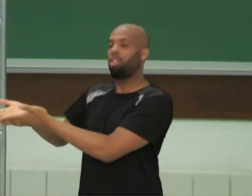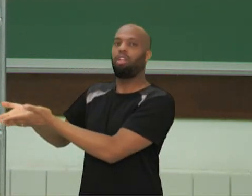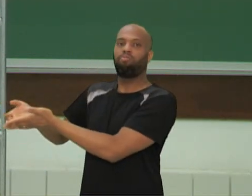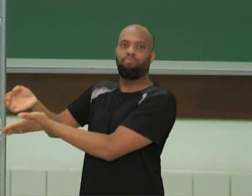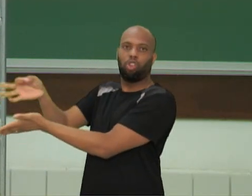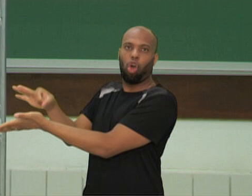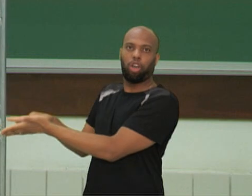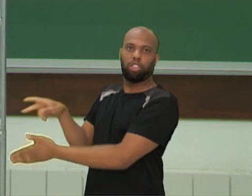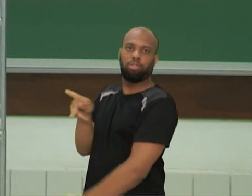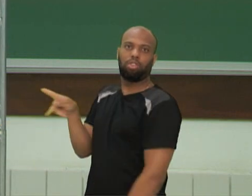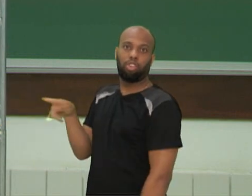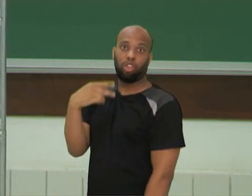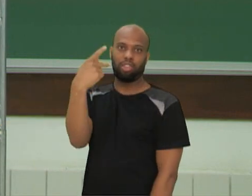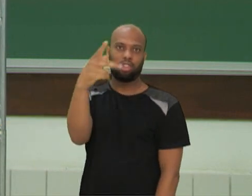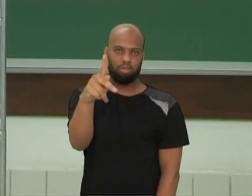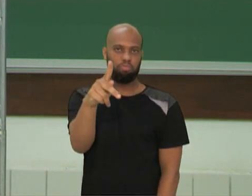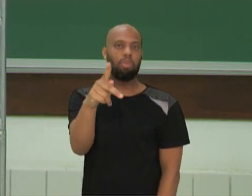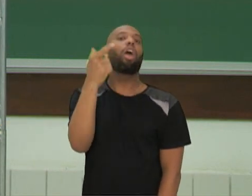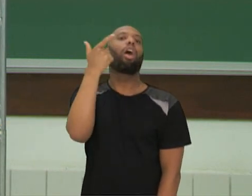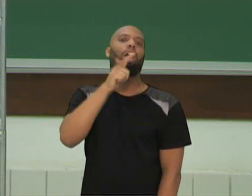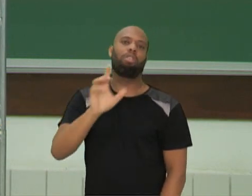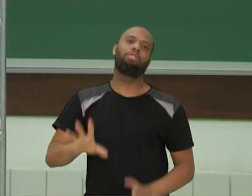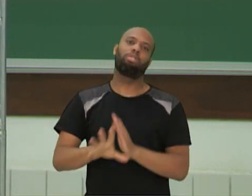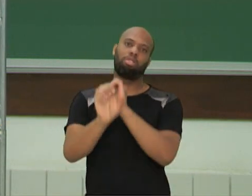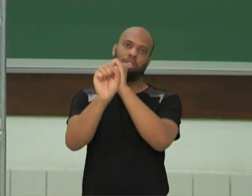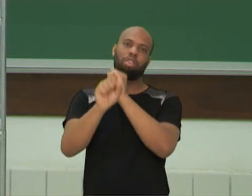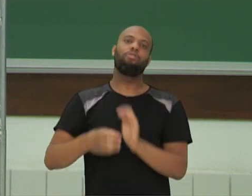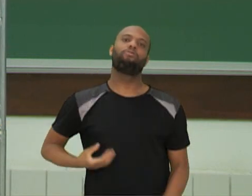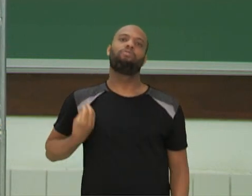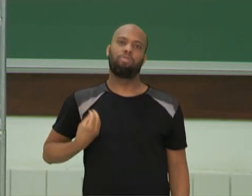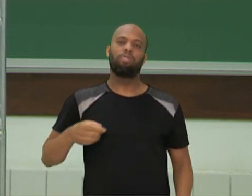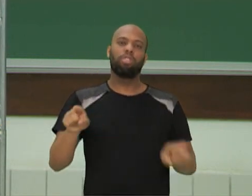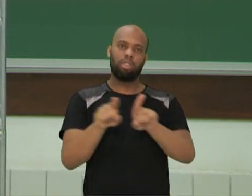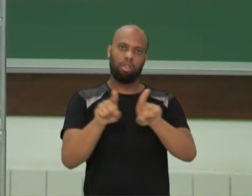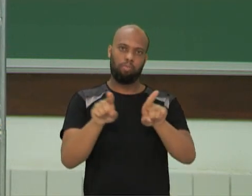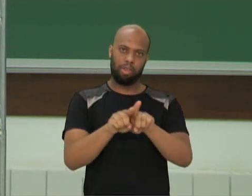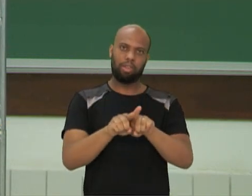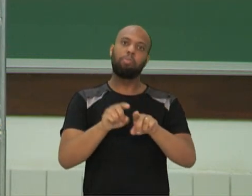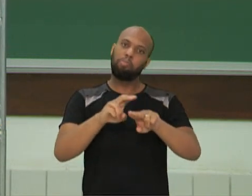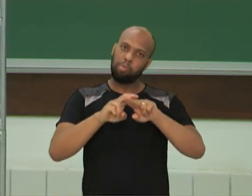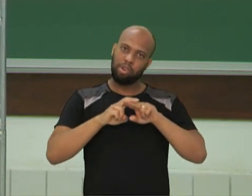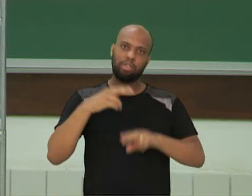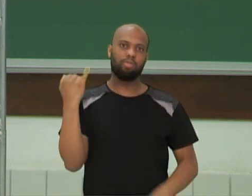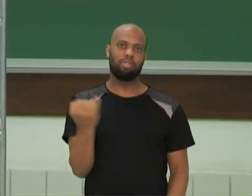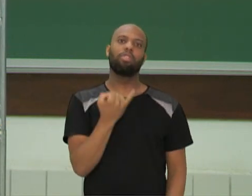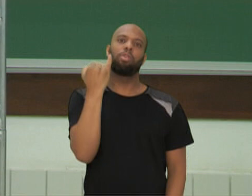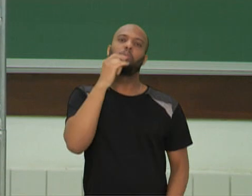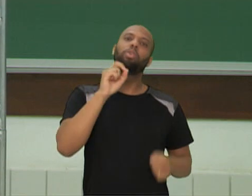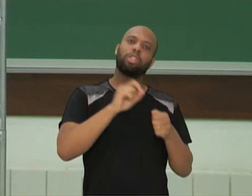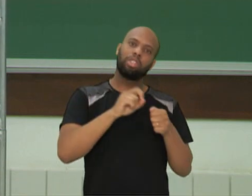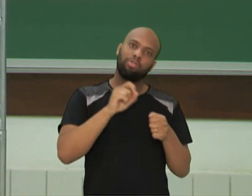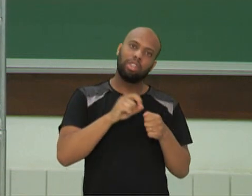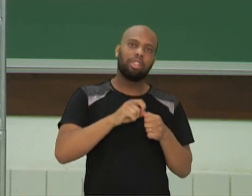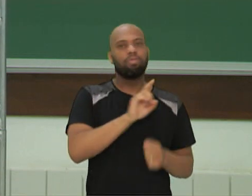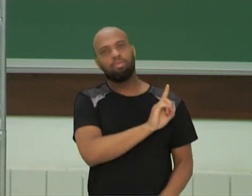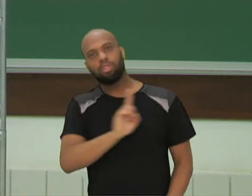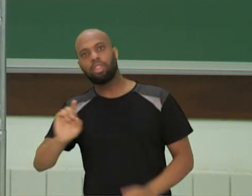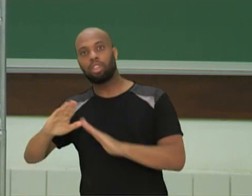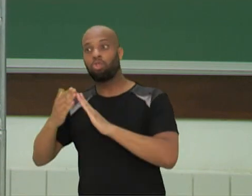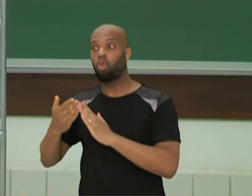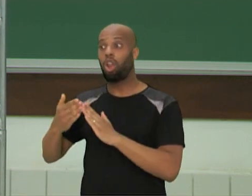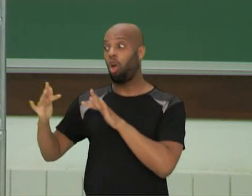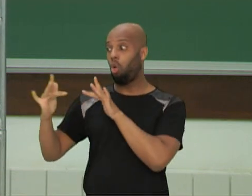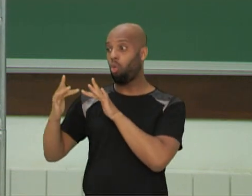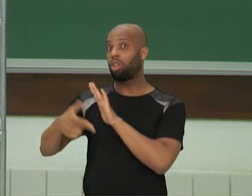ou colégio, para que o seu professor ou professora possa validar a sua participação nas aulas à distância, atribuir uma nota e acompanhar o